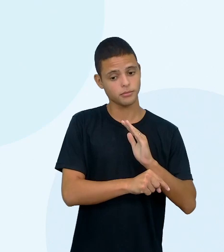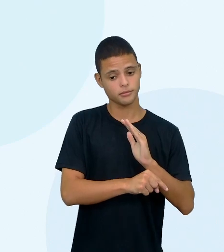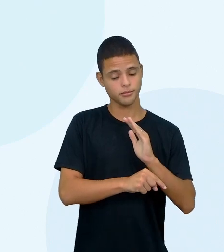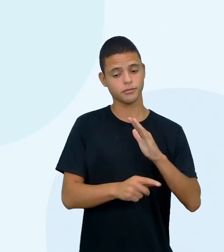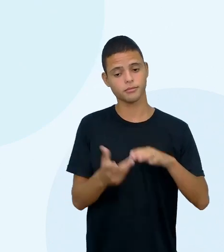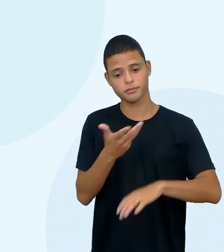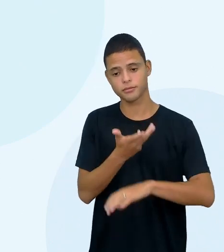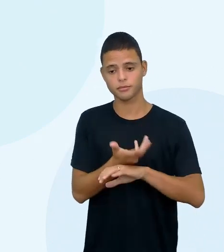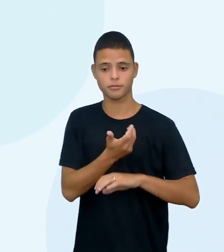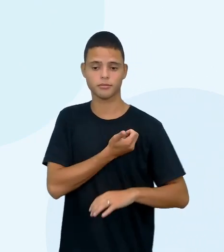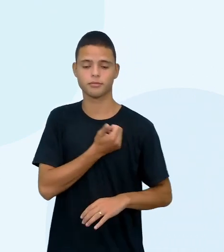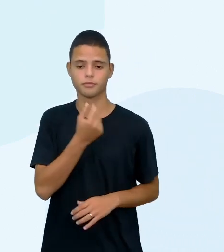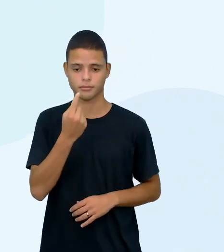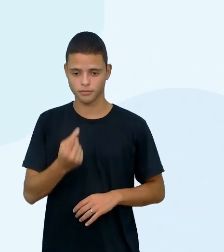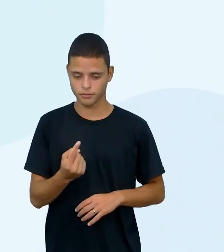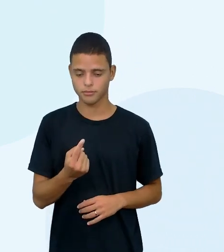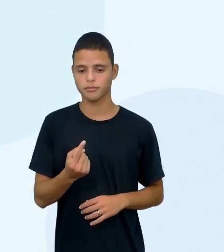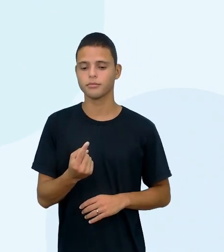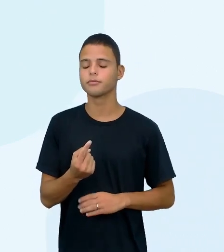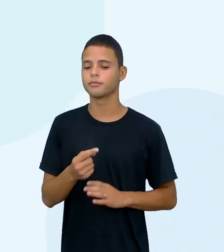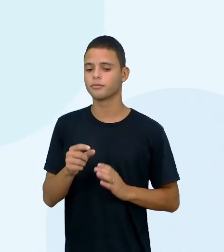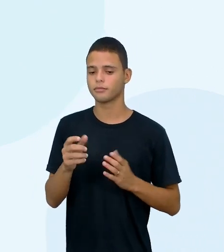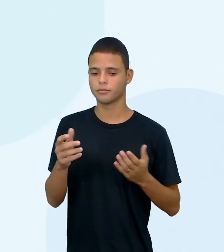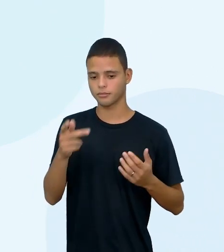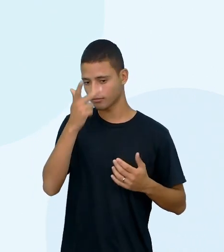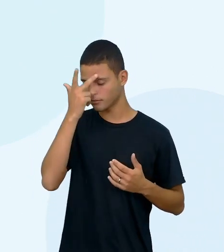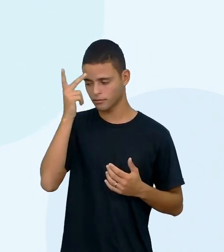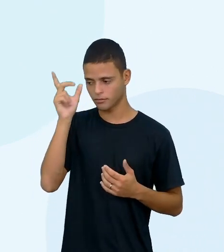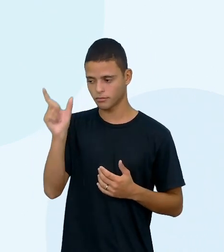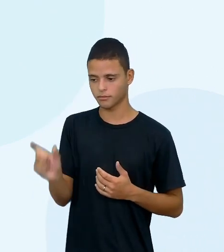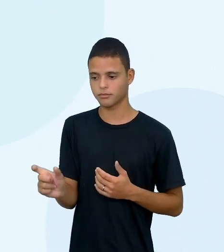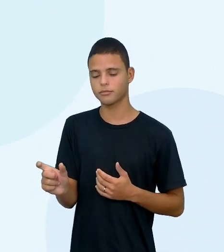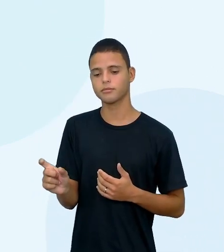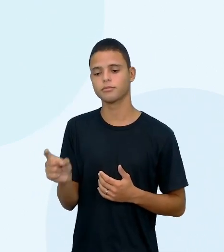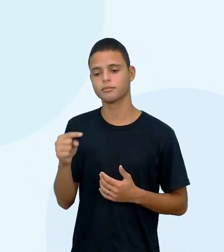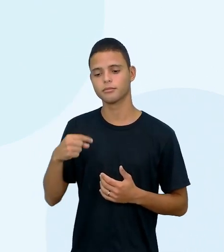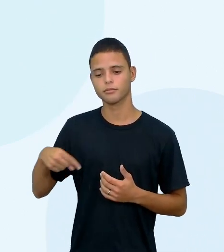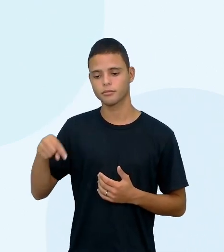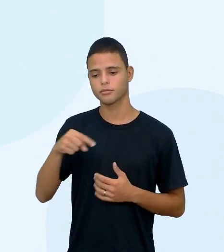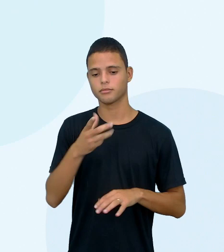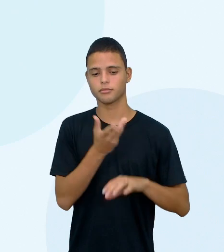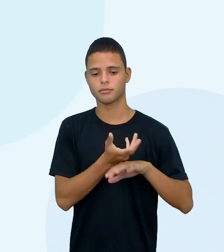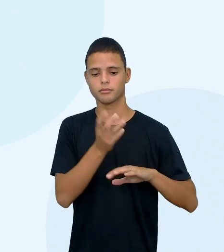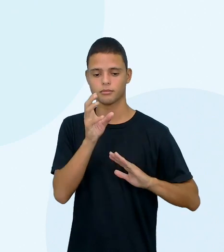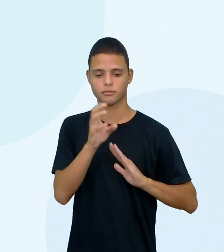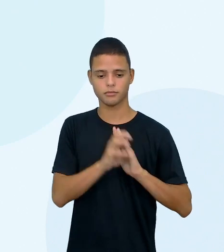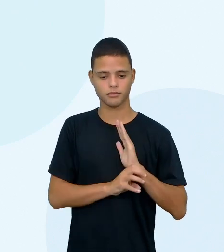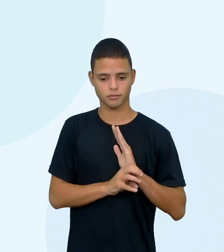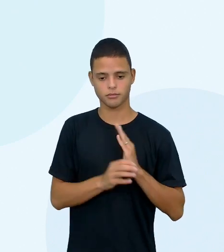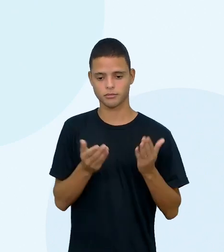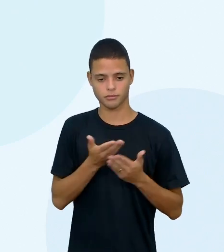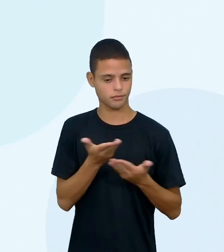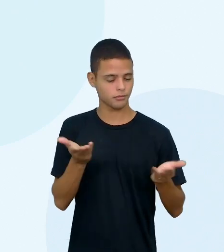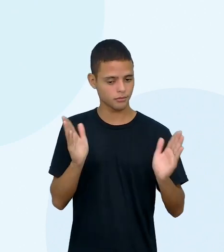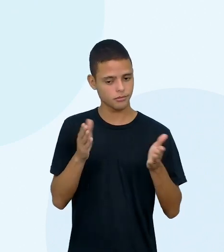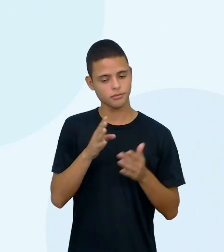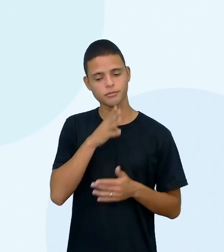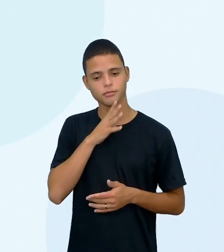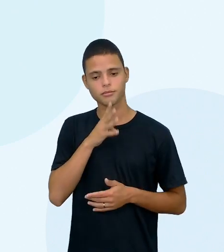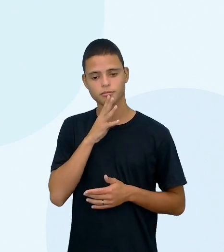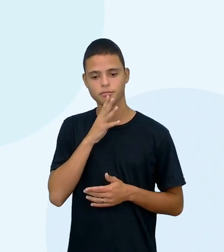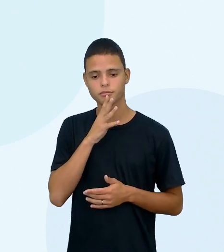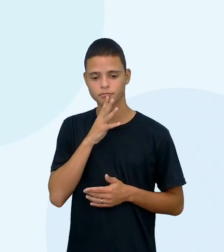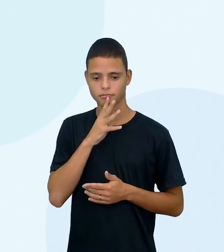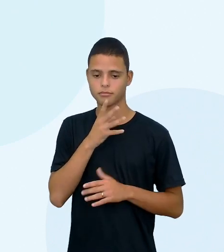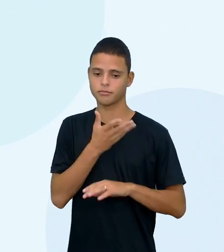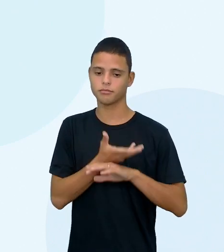unidade curricular 1, o indivíduo e o ambiente, e o nosso componente curricular, que vocês aí já conhecem, é